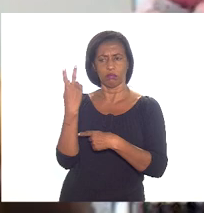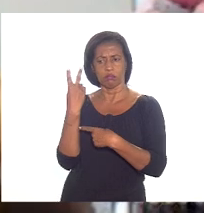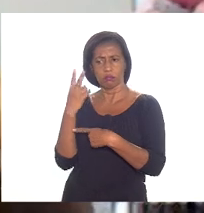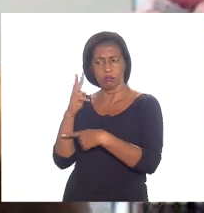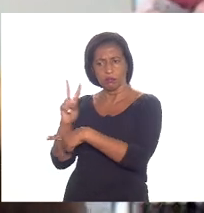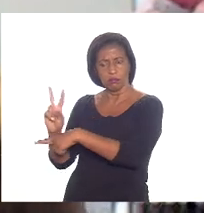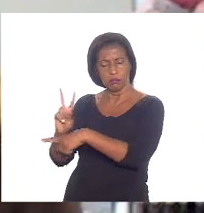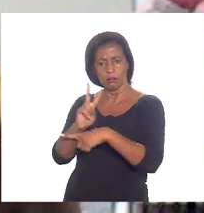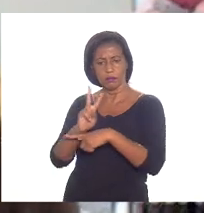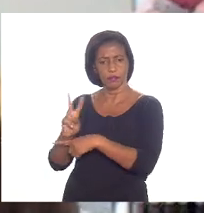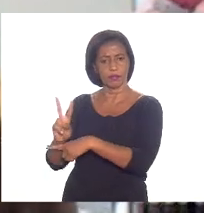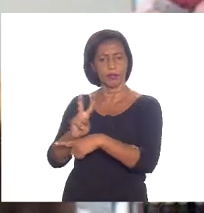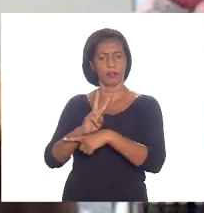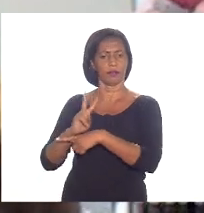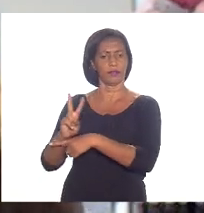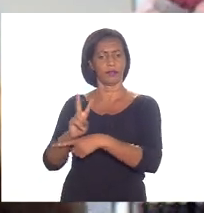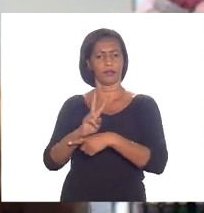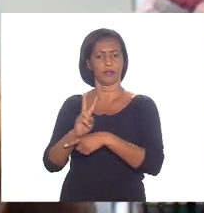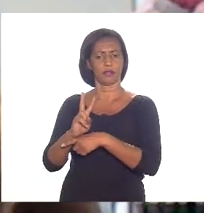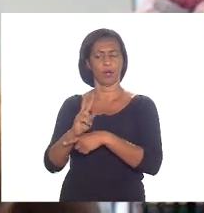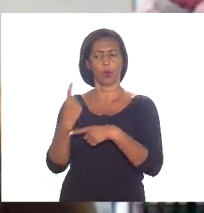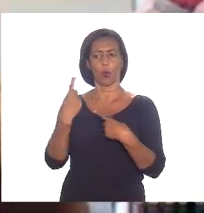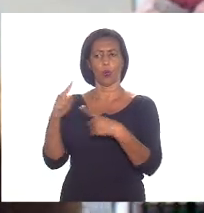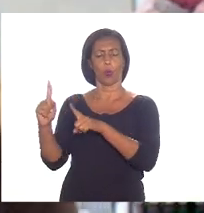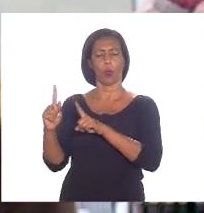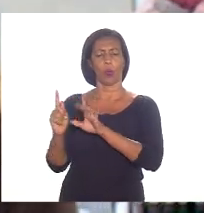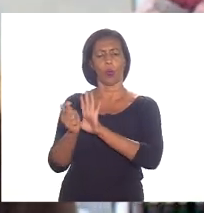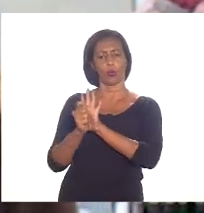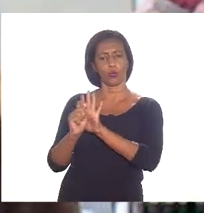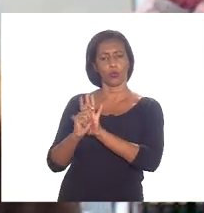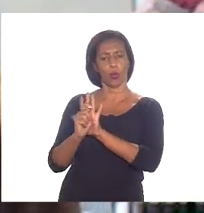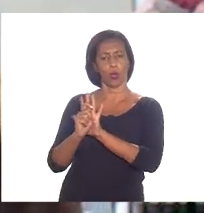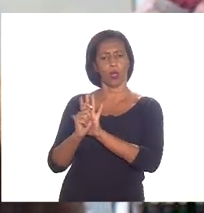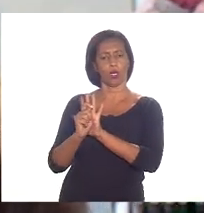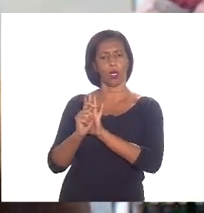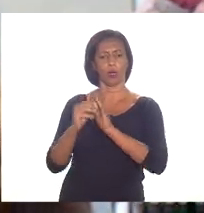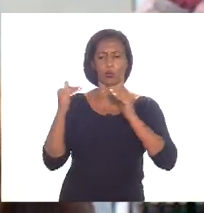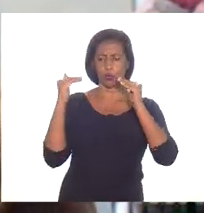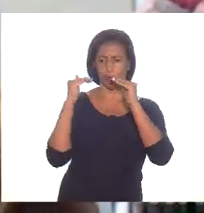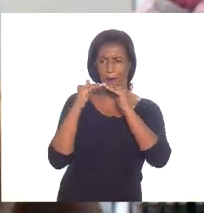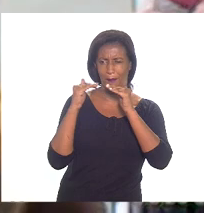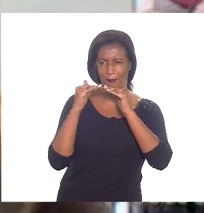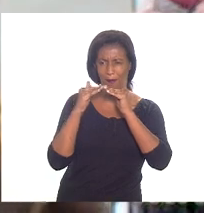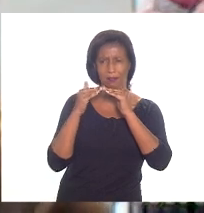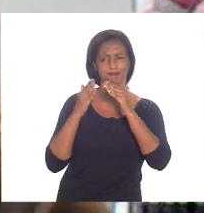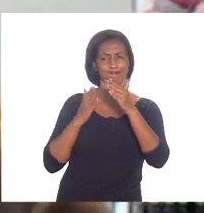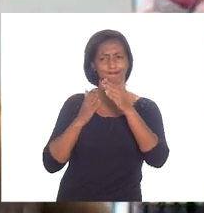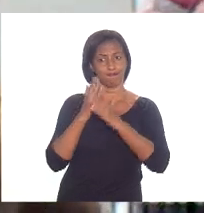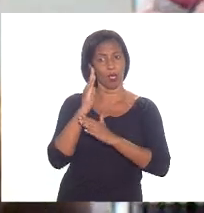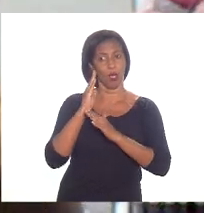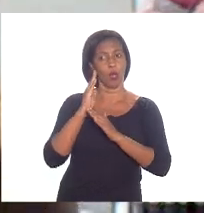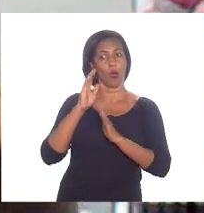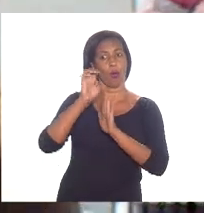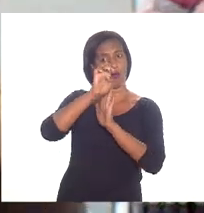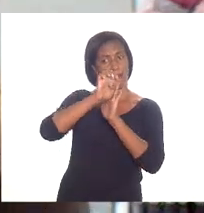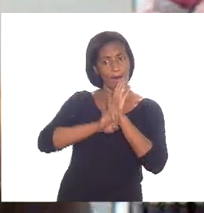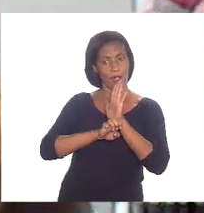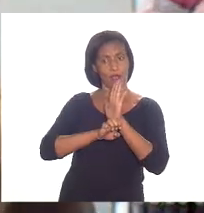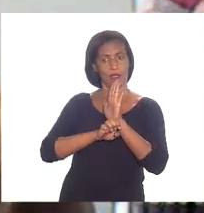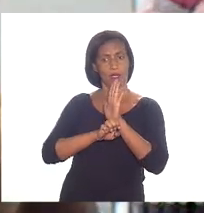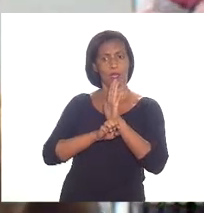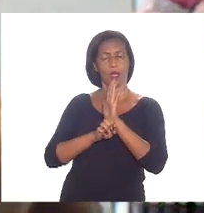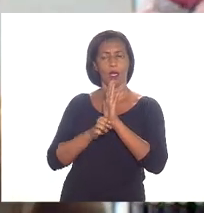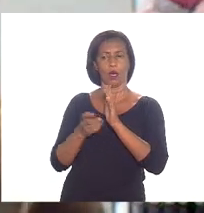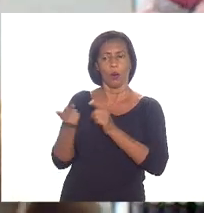ao uso, né, de drogas. O nosso parecer é favorável com emendas, buscando incorporar